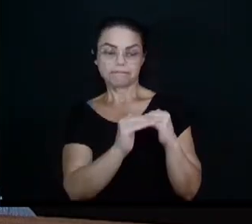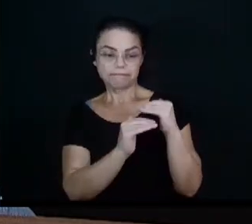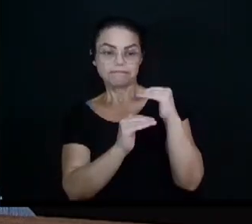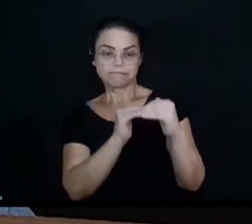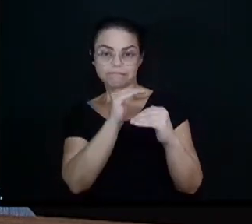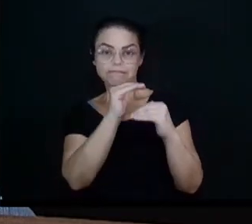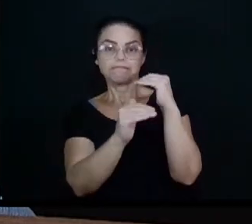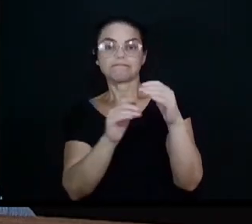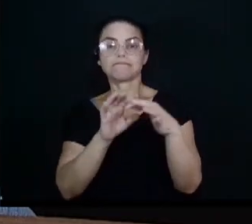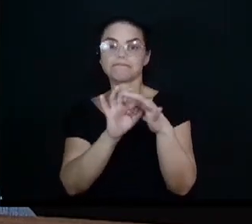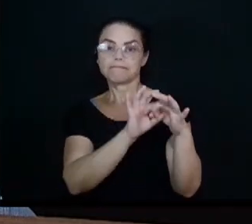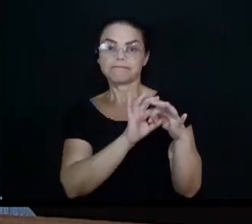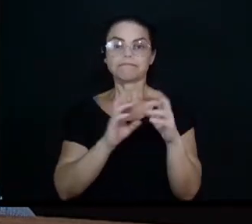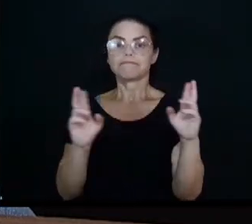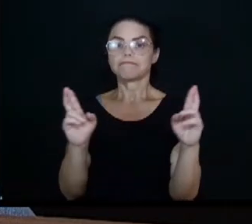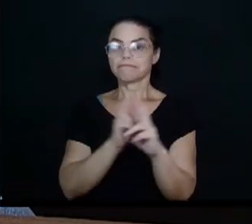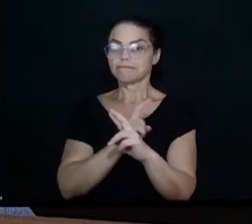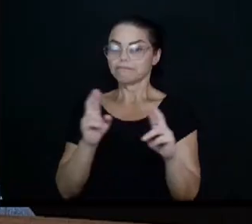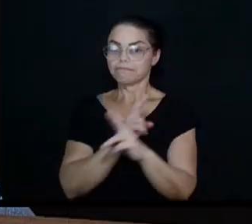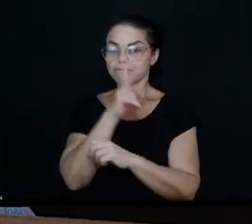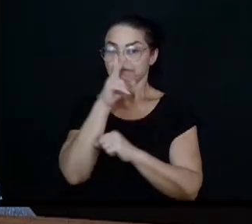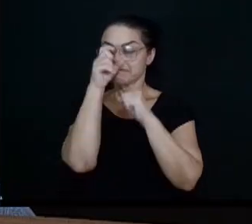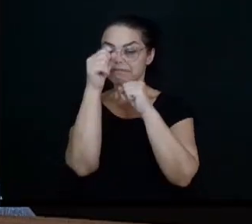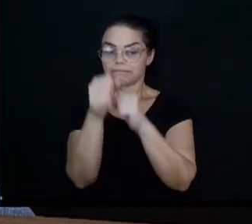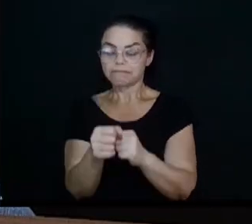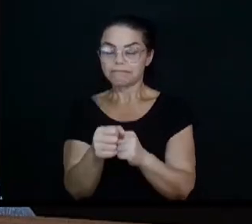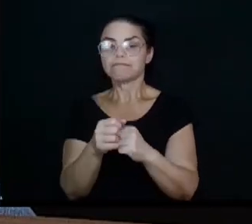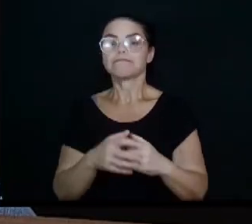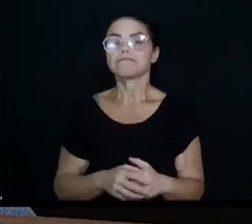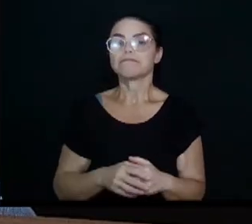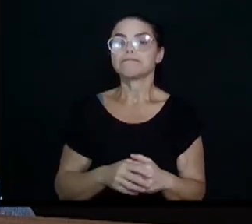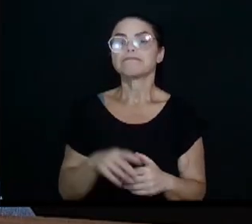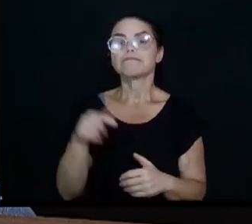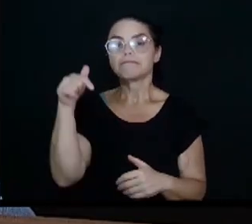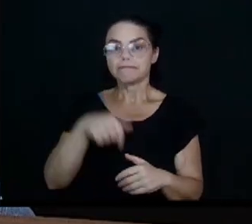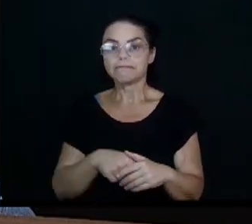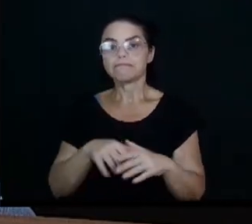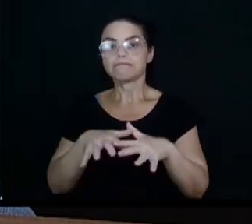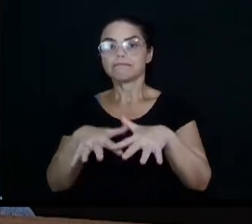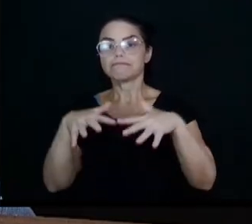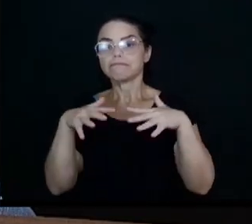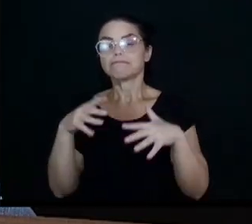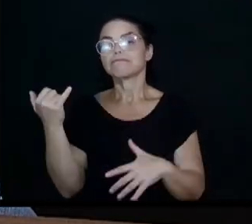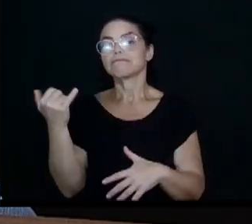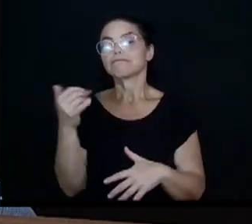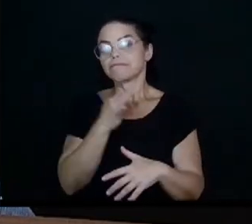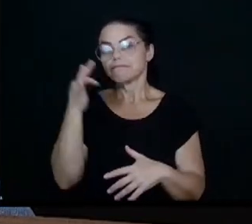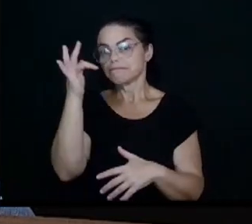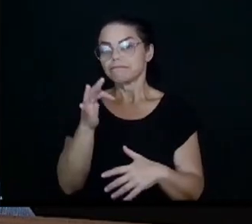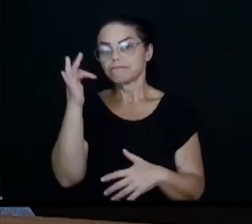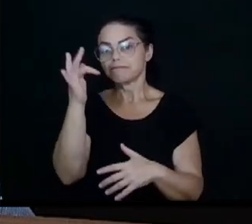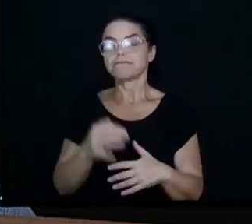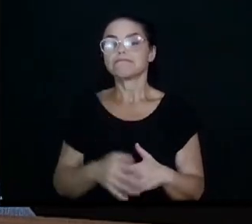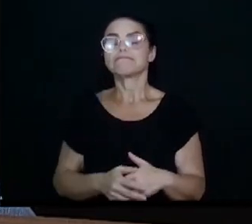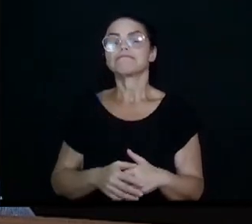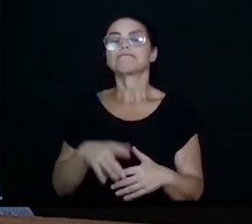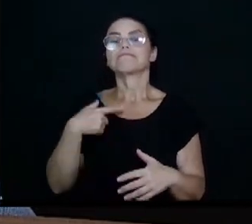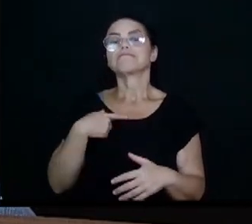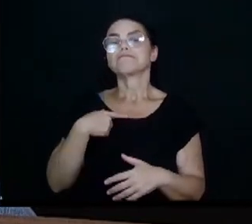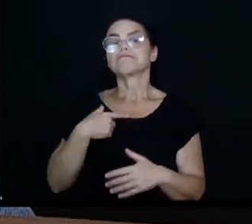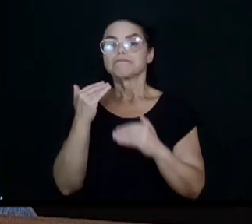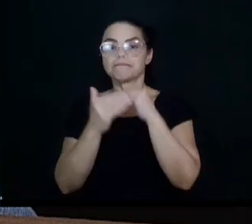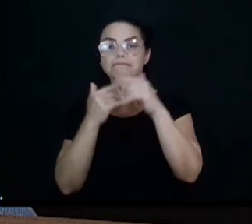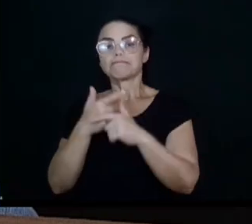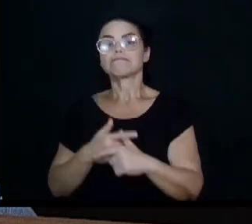relacionamentos muito mais forte. E aqui dentro, ele vai desenvolver, no ensino superior, ele vai desenvolver habilidades que serão